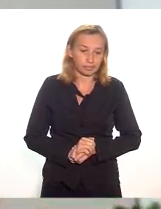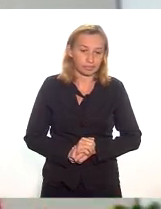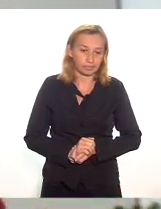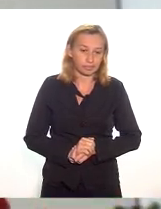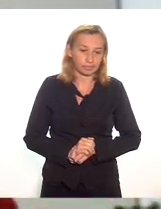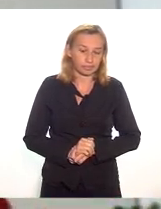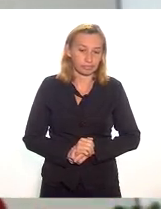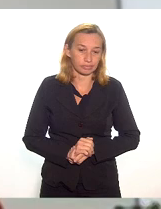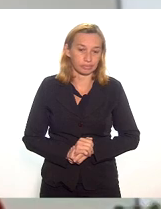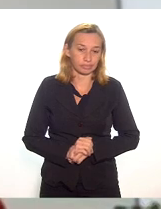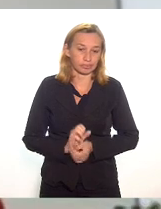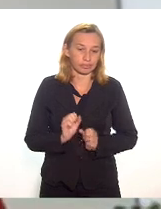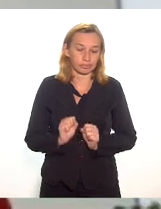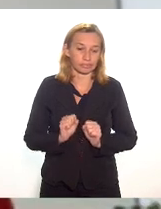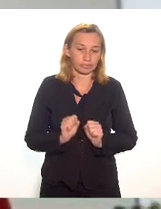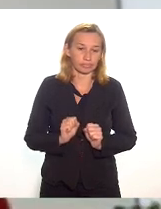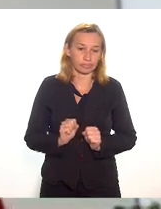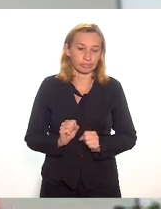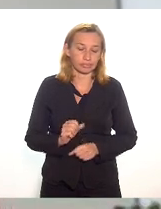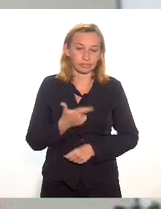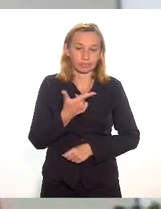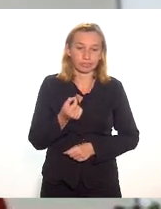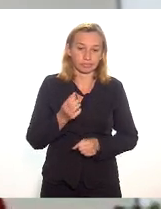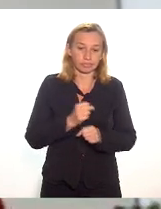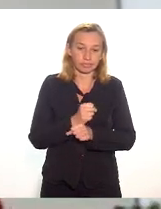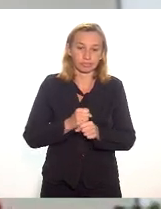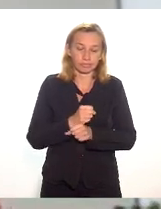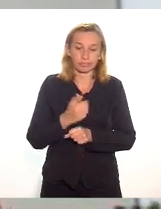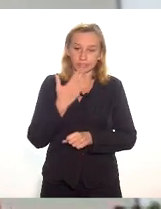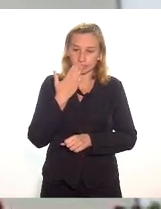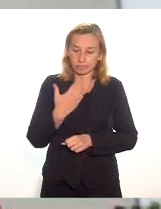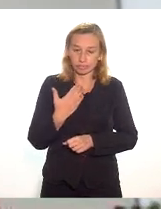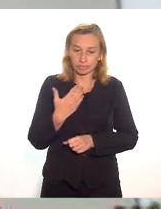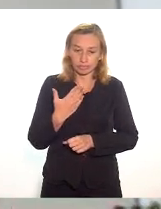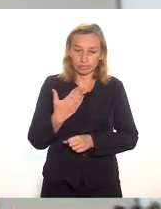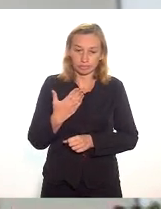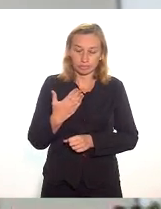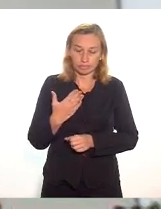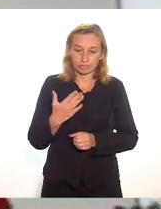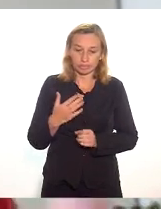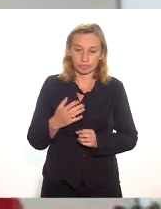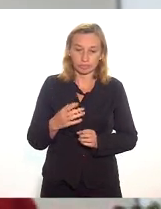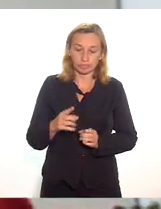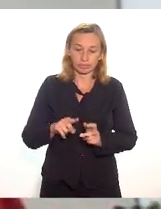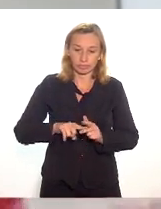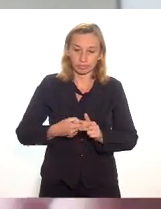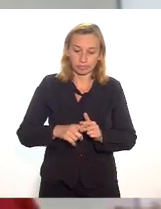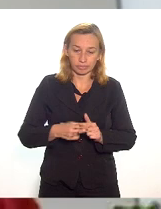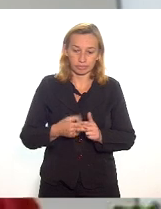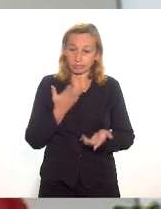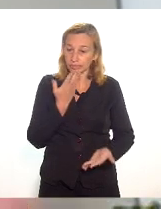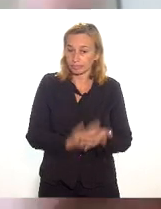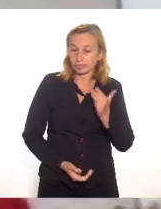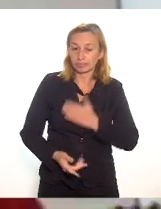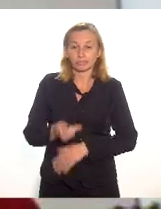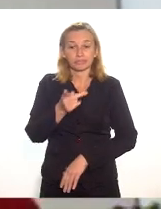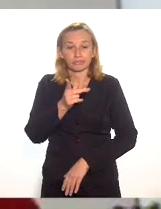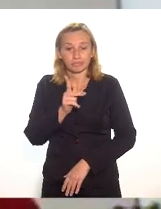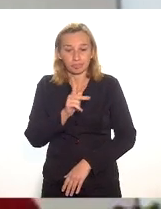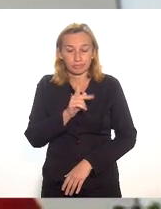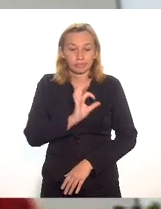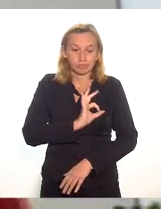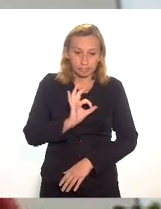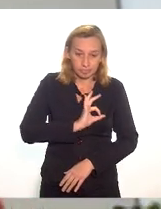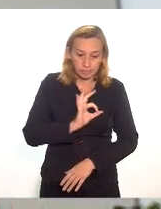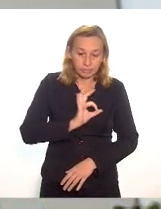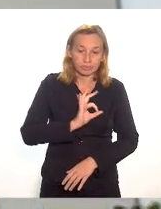que podem nos levar a um cenário de 10 anos sem nenhum tipo de recomposição de perdas para policiais, para professores, para enfermeiros,